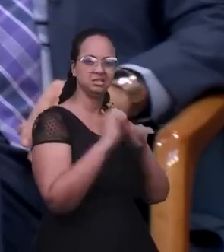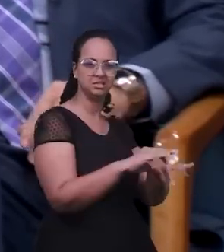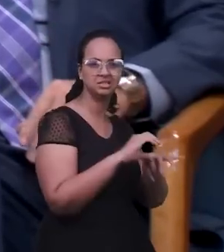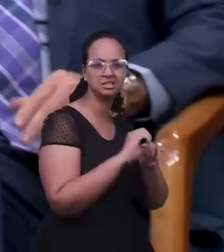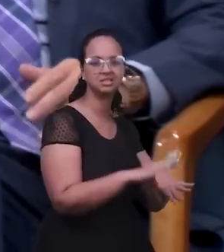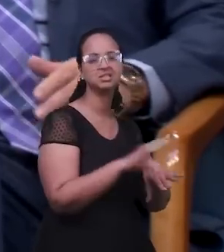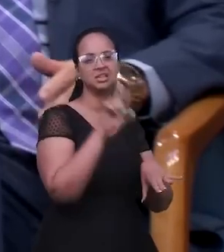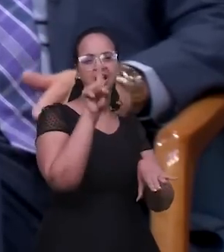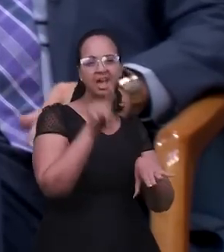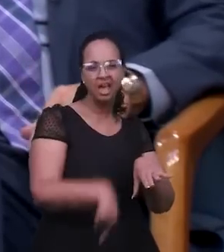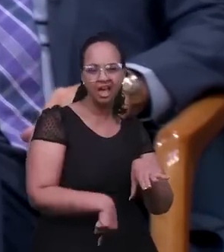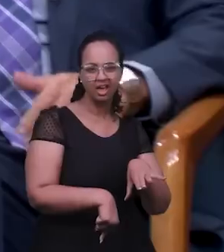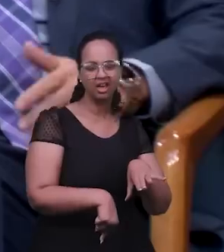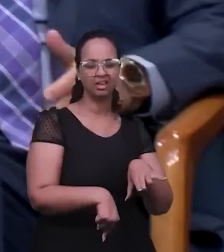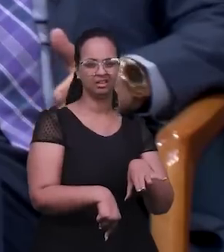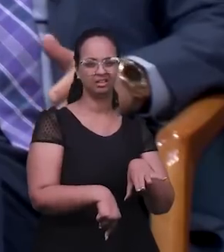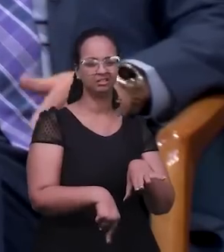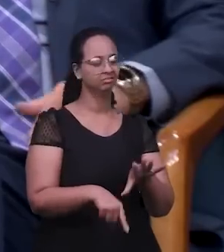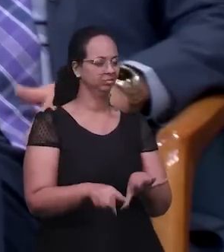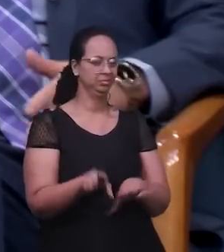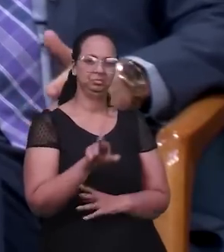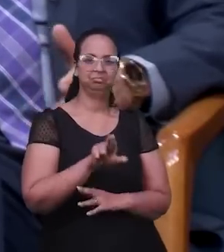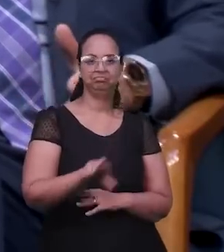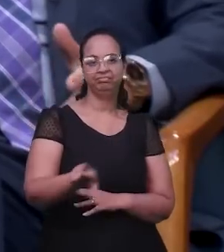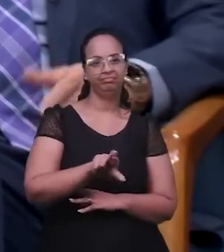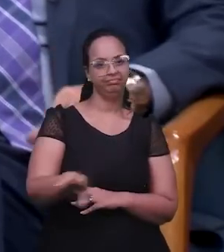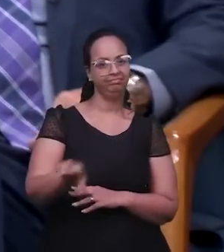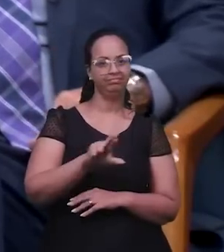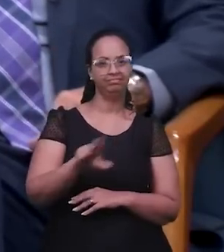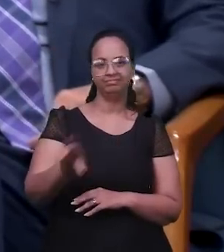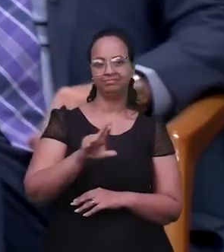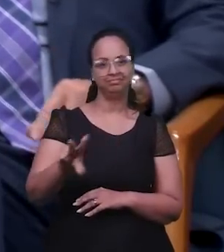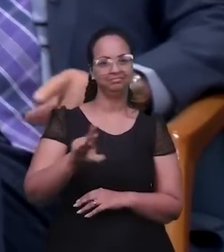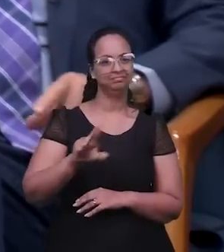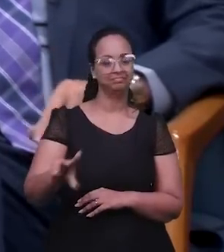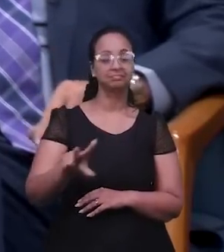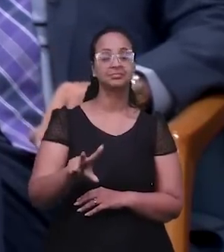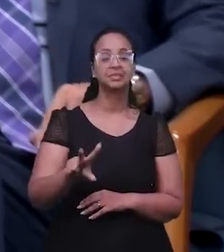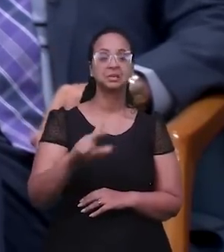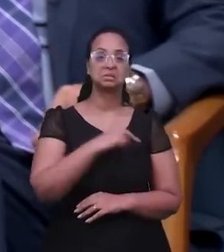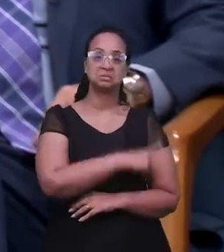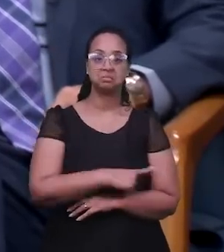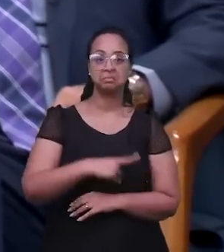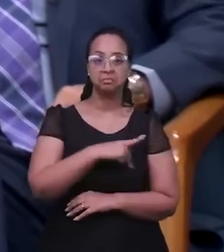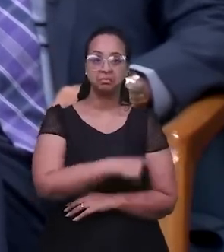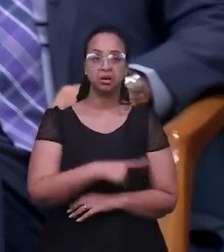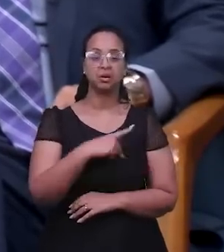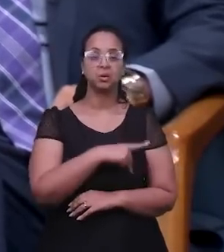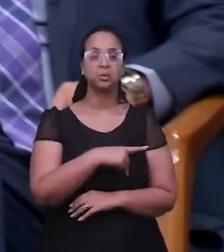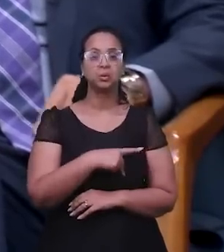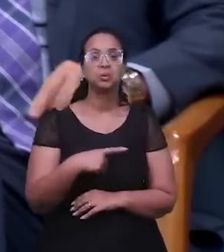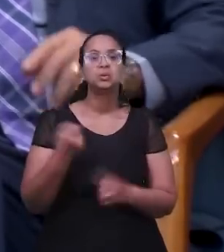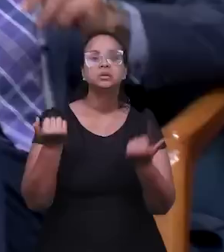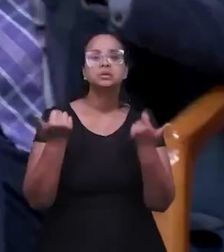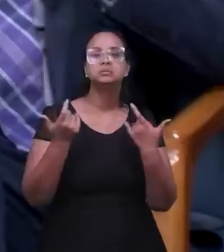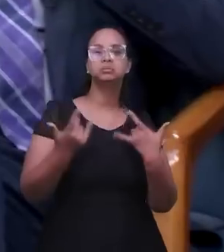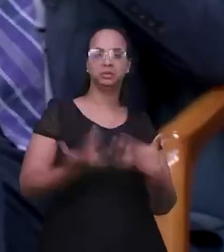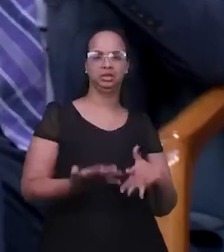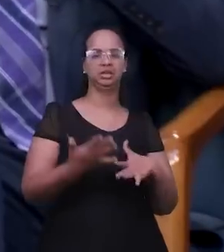mosaica, que era a letra que mata, porque era a lei. Não é isso não.